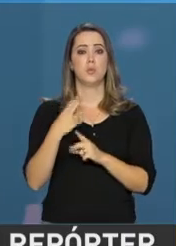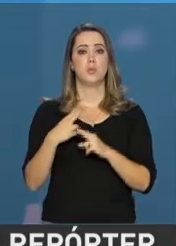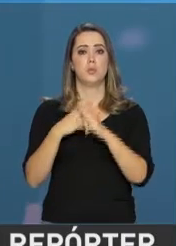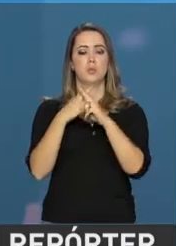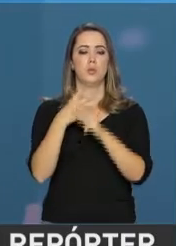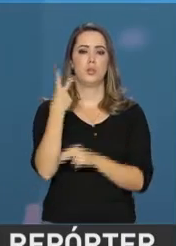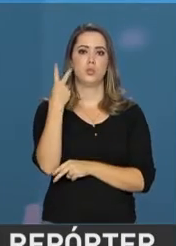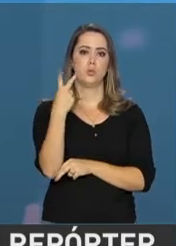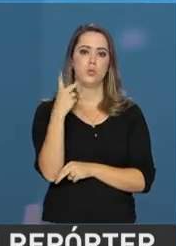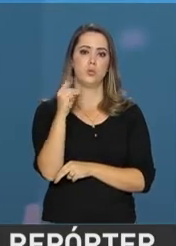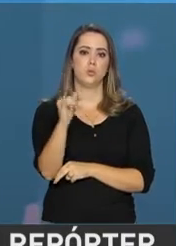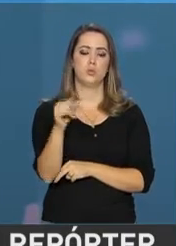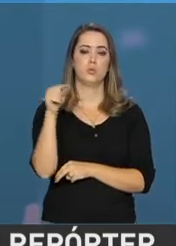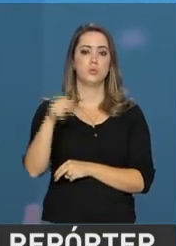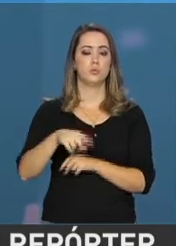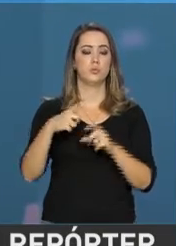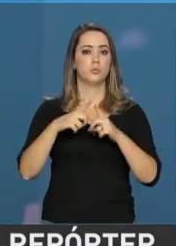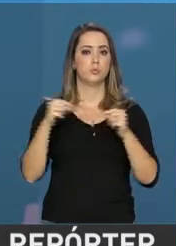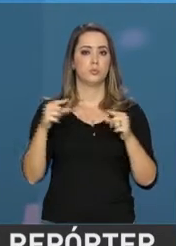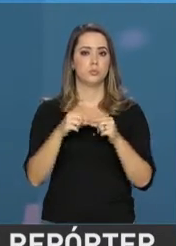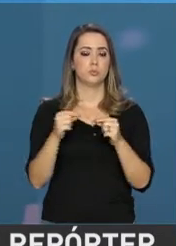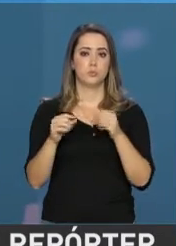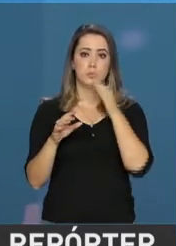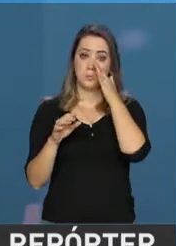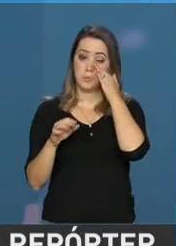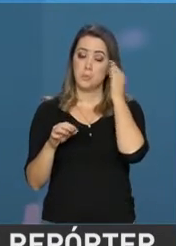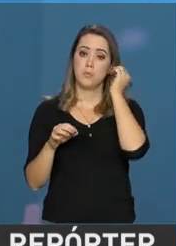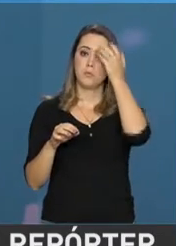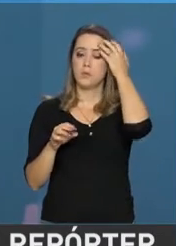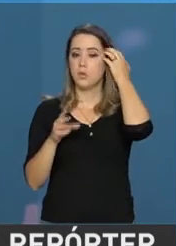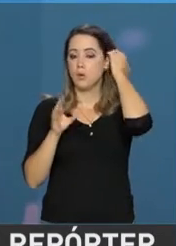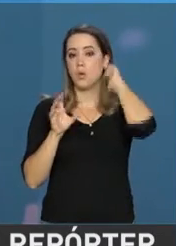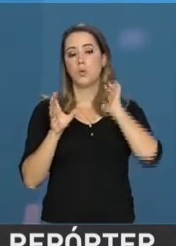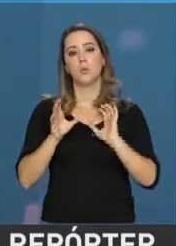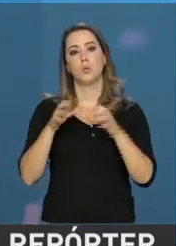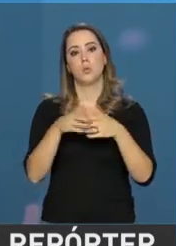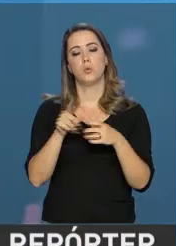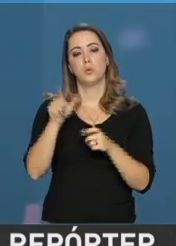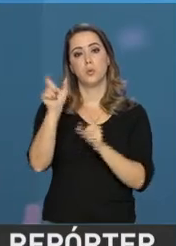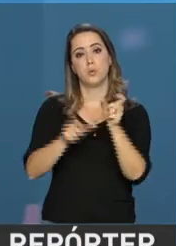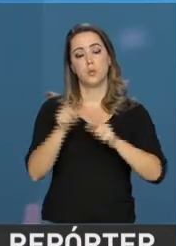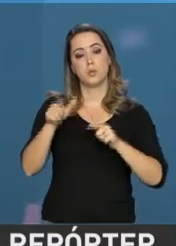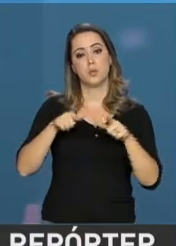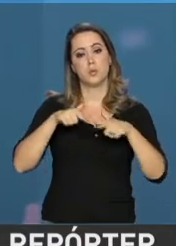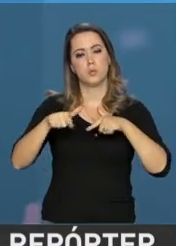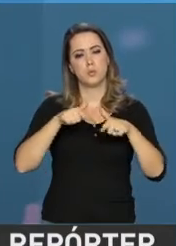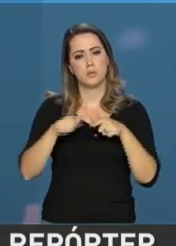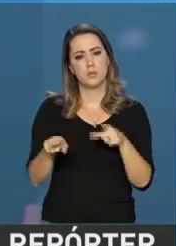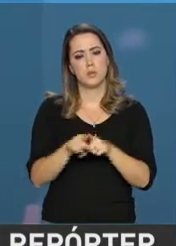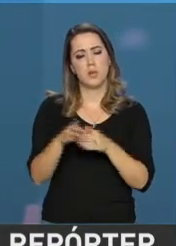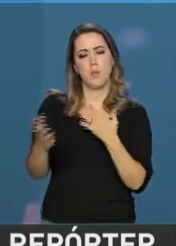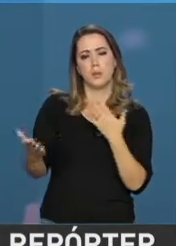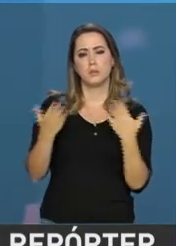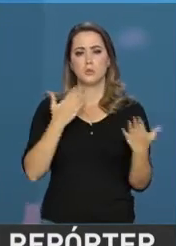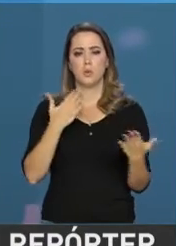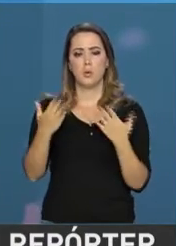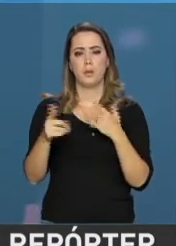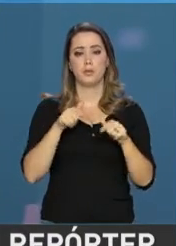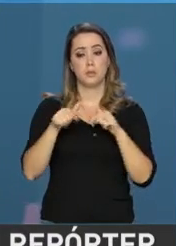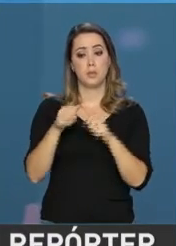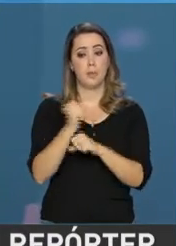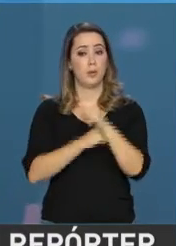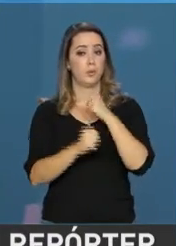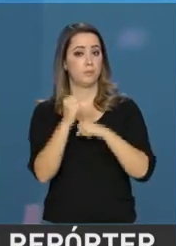dois dias aqui em brasília no evento os servidores de diretoria fazem um balanço das ações no ano